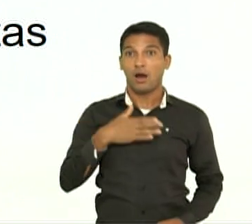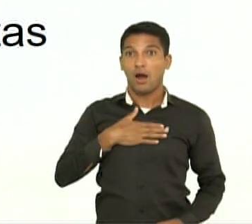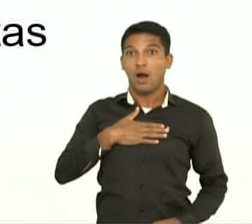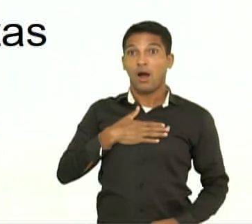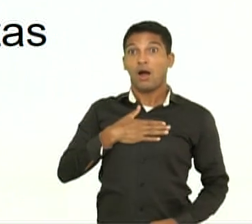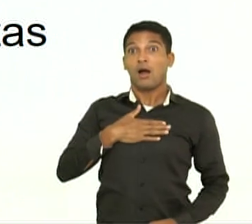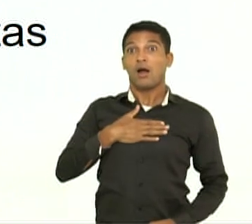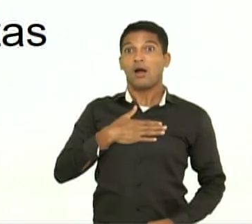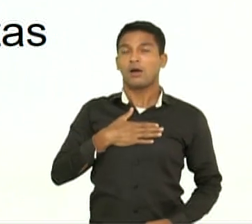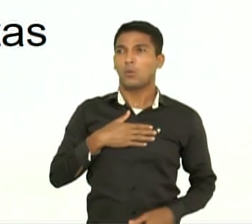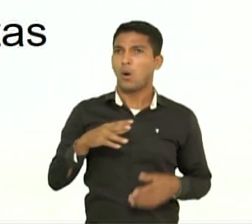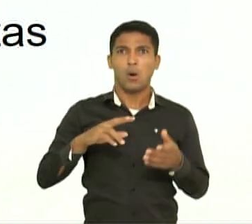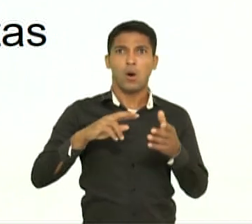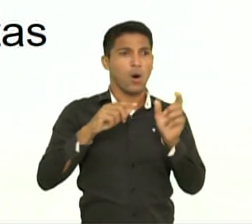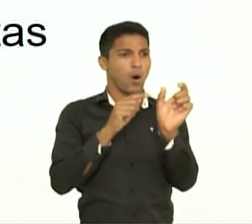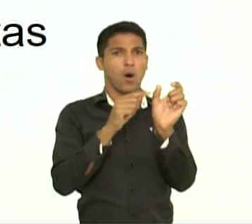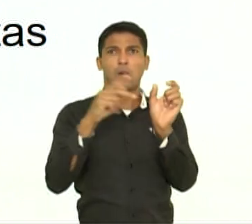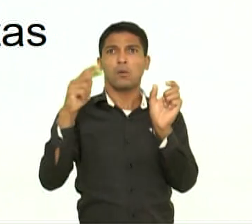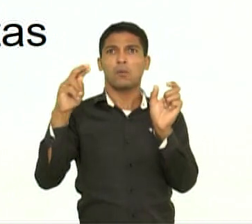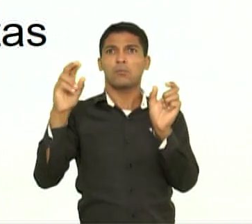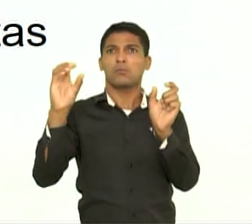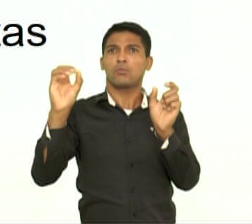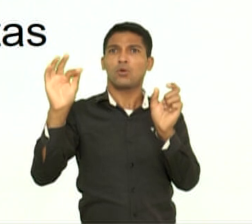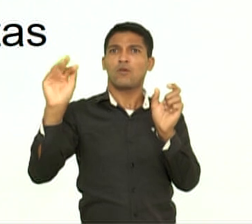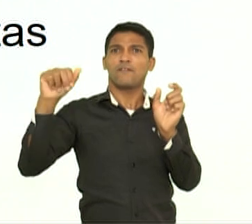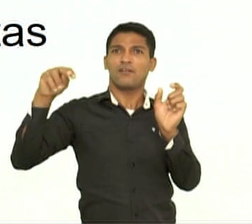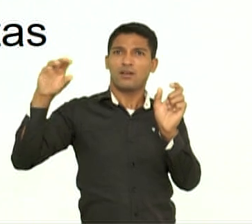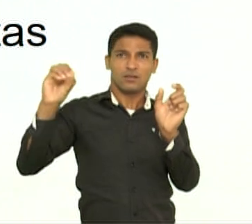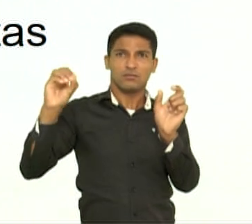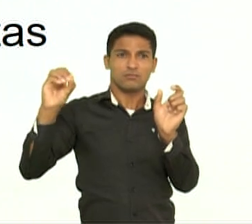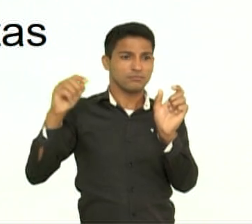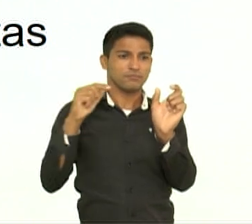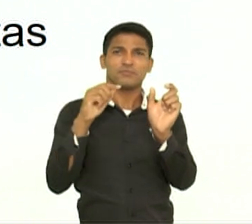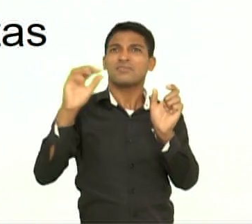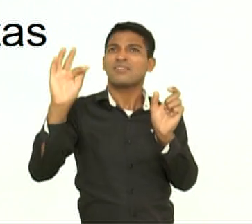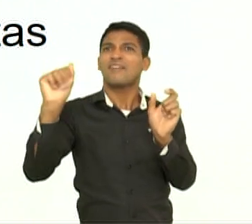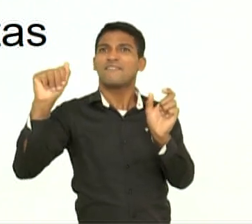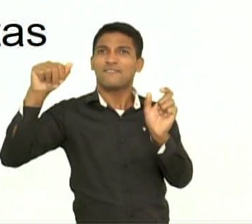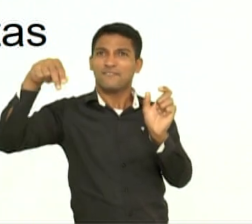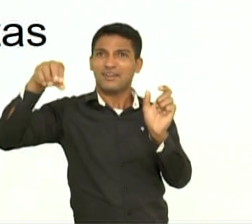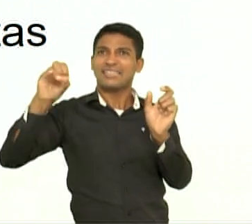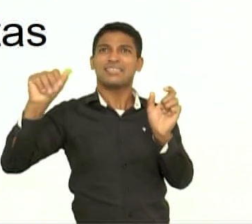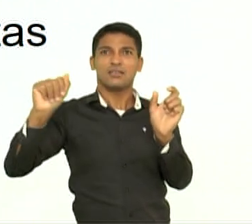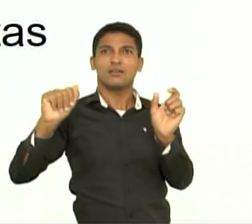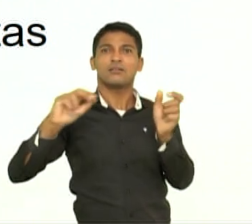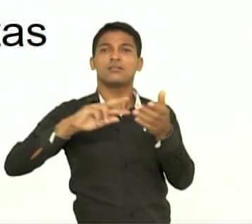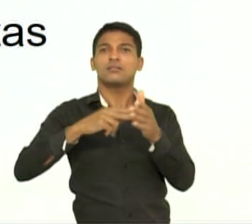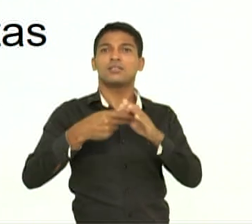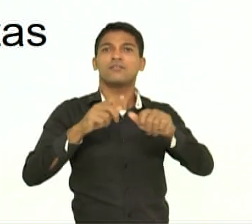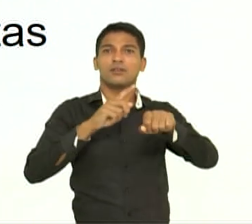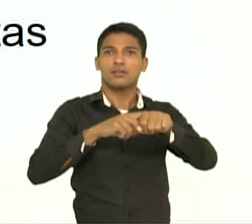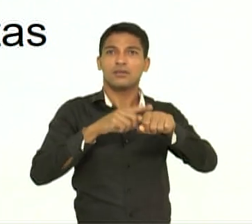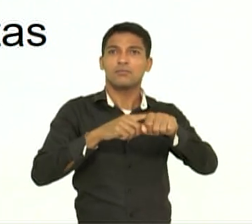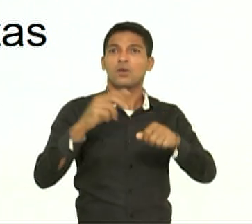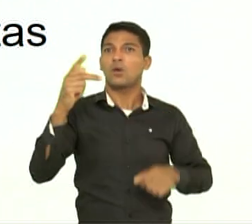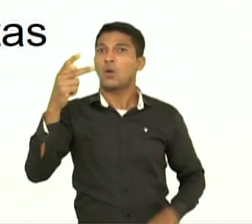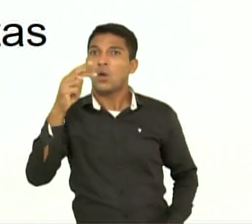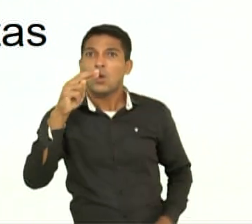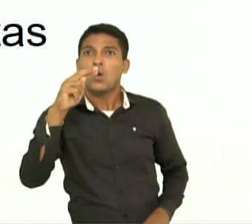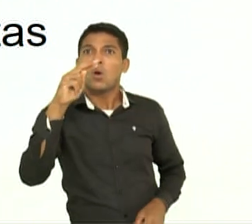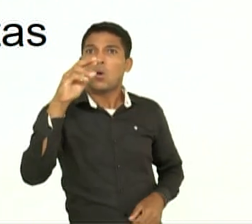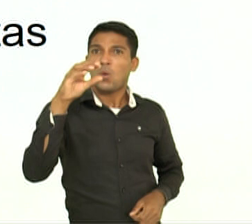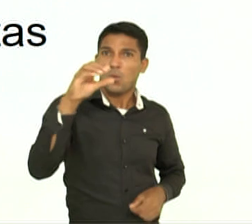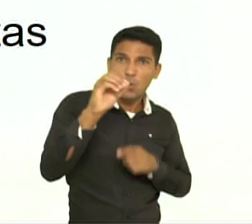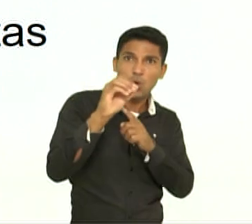nome com vários significados, mas profano, fanos, fania, templo, profano, que está fora do templo, dividindo entre